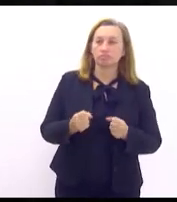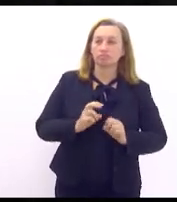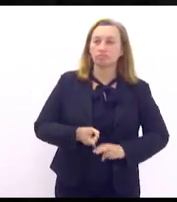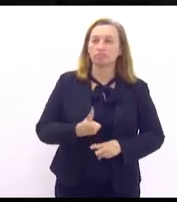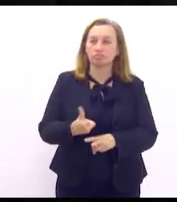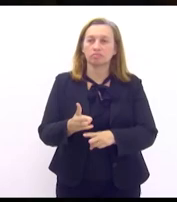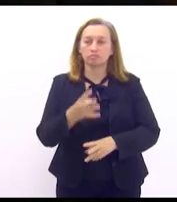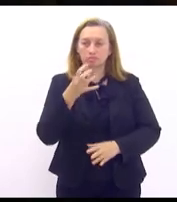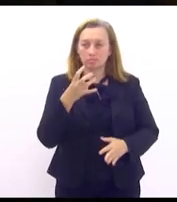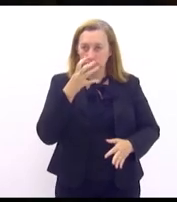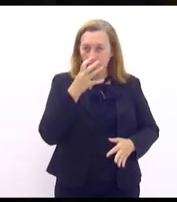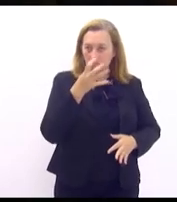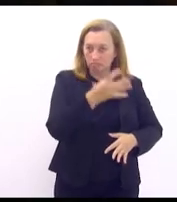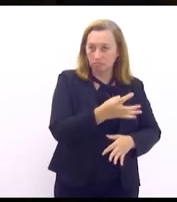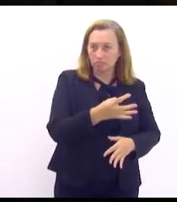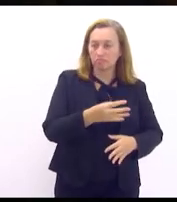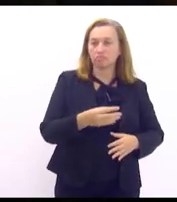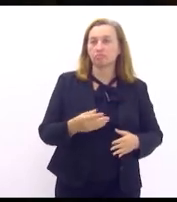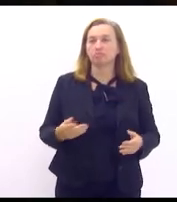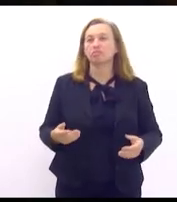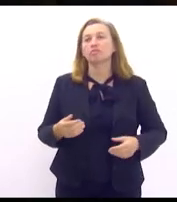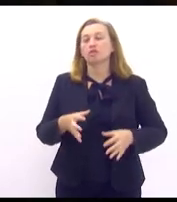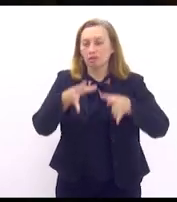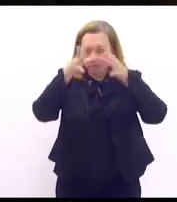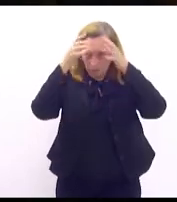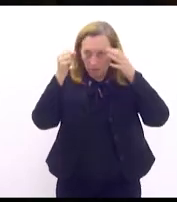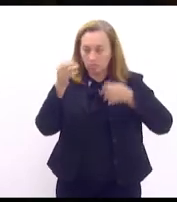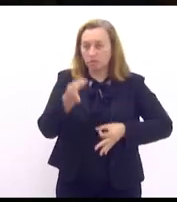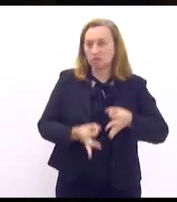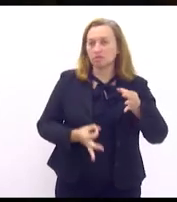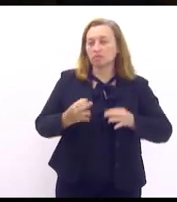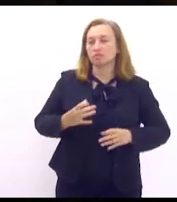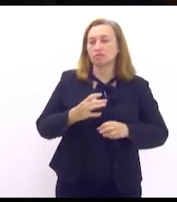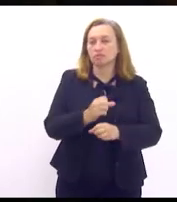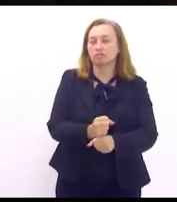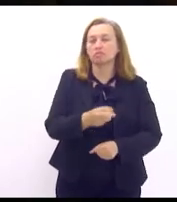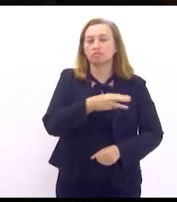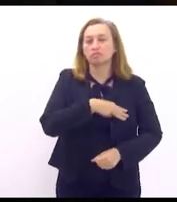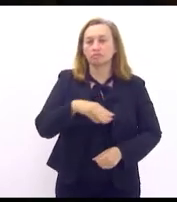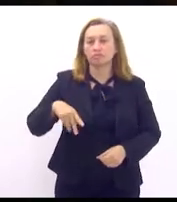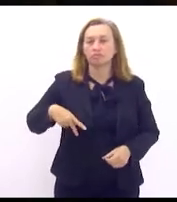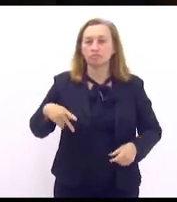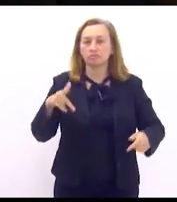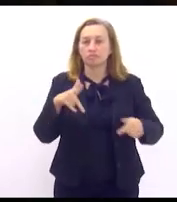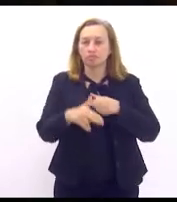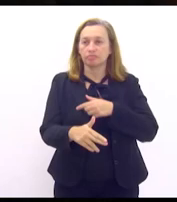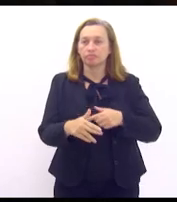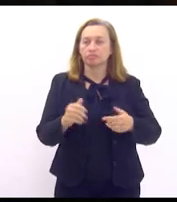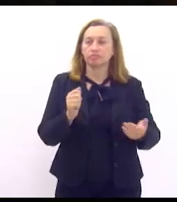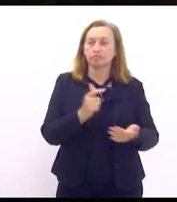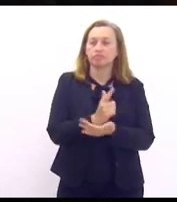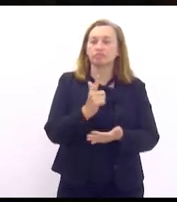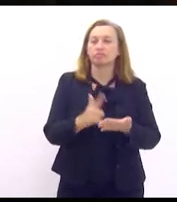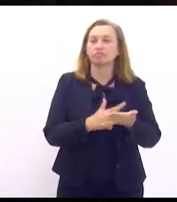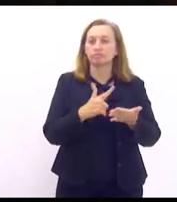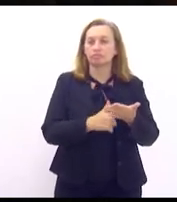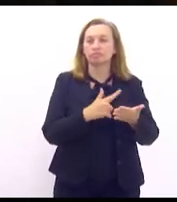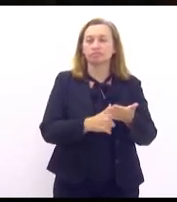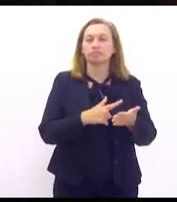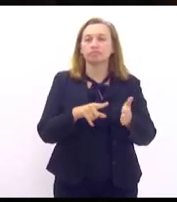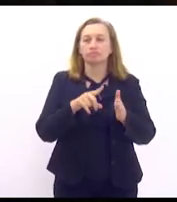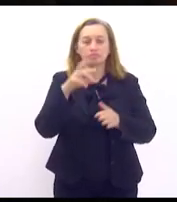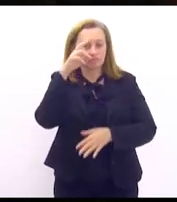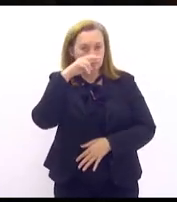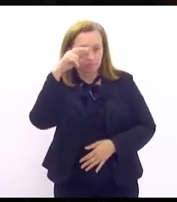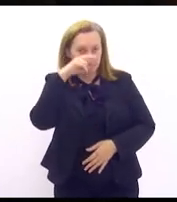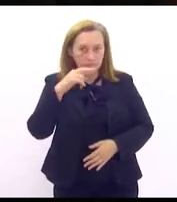fizemos a denúncia ao Tribunal de Contas, ao Ministério Público, conseguimos embaranar, paralisar essa compra de livros e nós vamos continuar fazendo essa fiscalização do